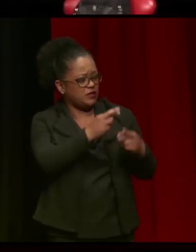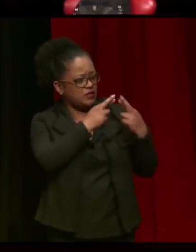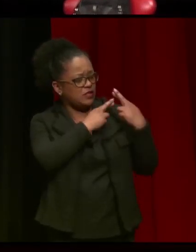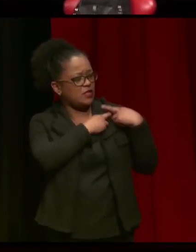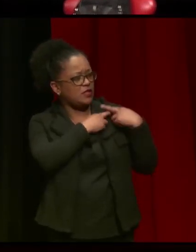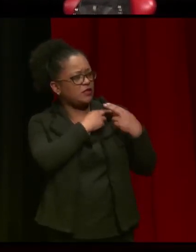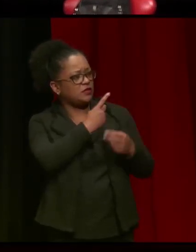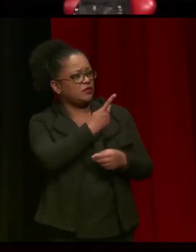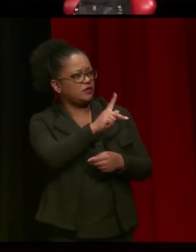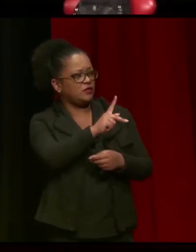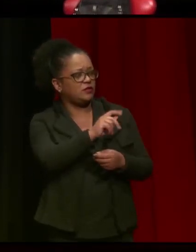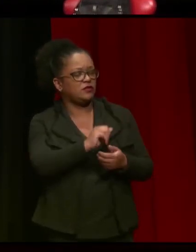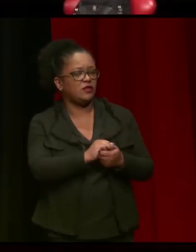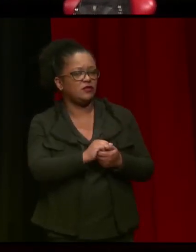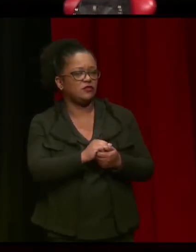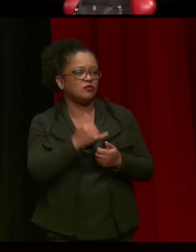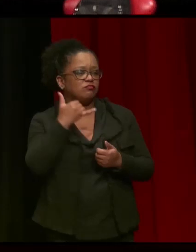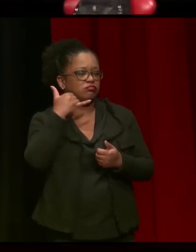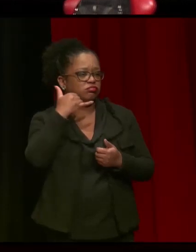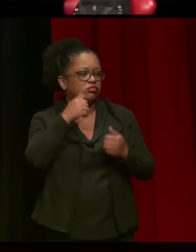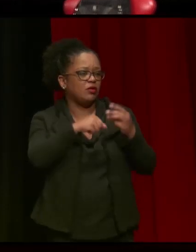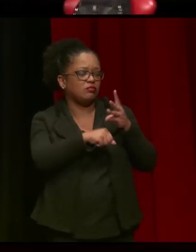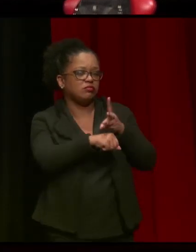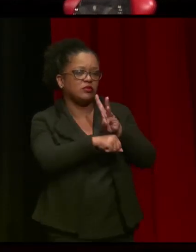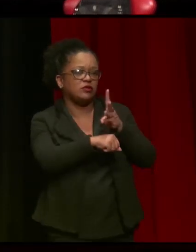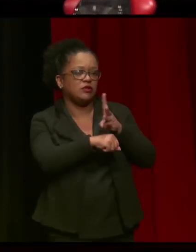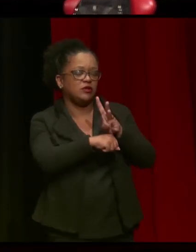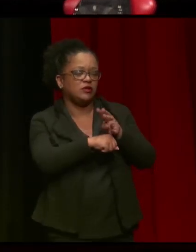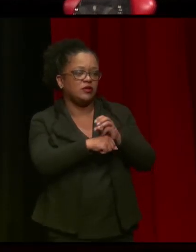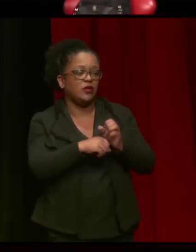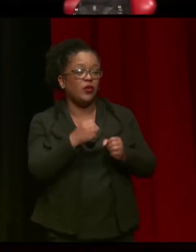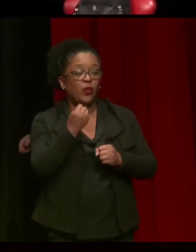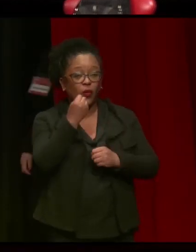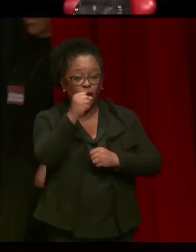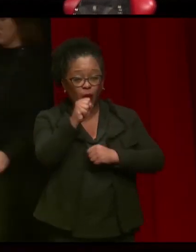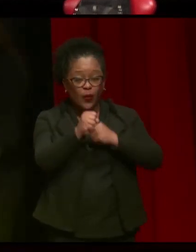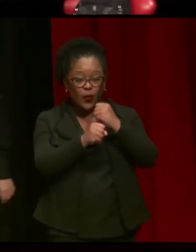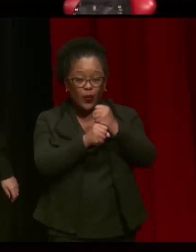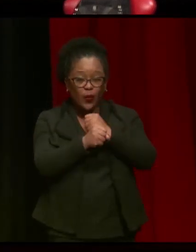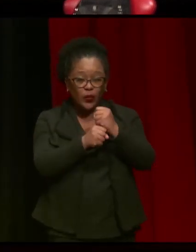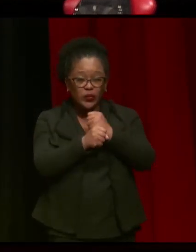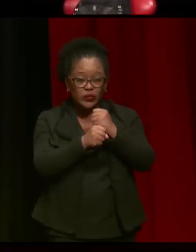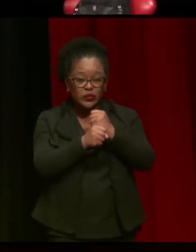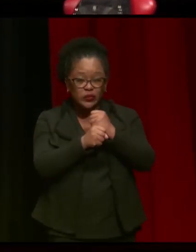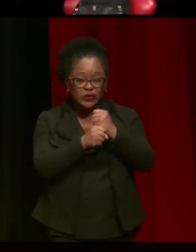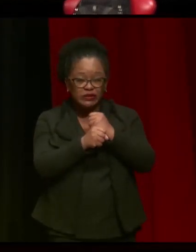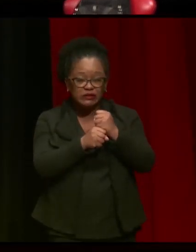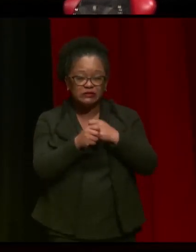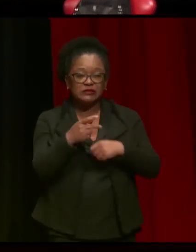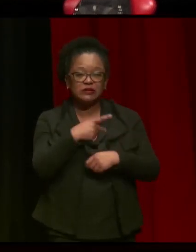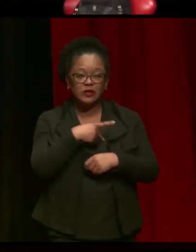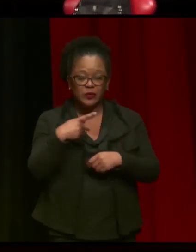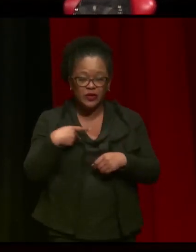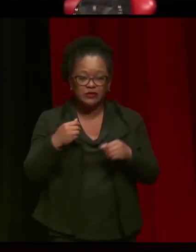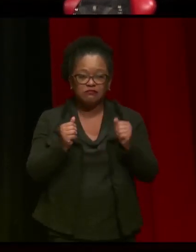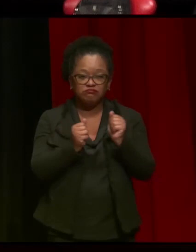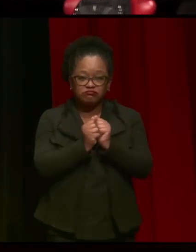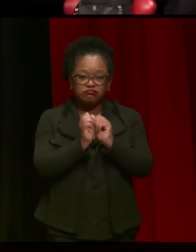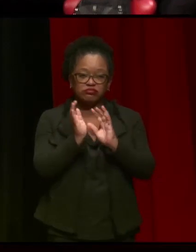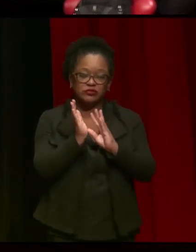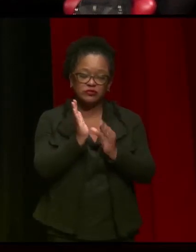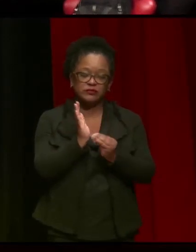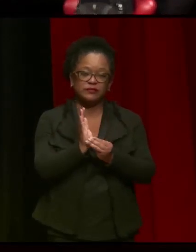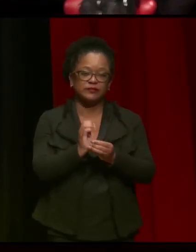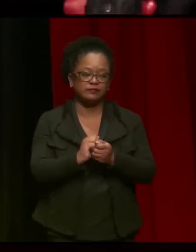foi o último áudio que eu enviei para o meu pastor, que foi meu pastor há 8 anos. Foram 8 anos que ele estava...